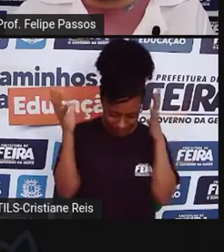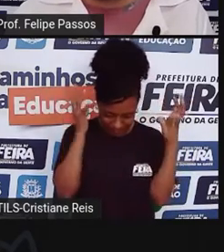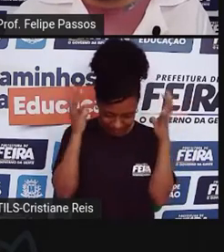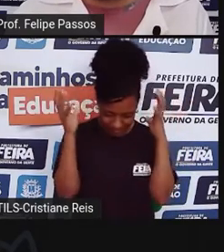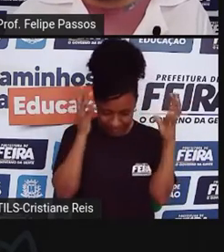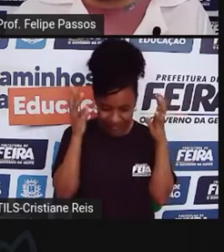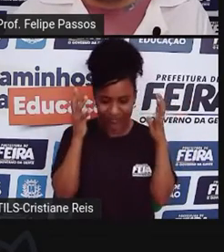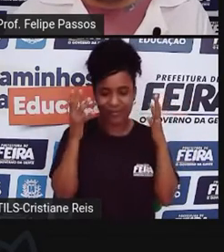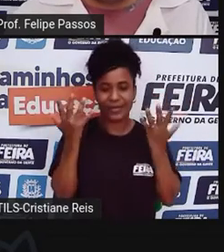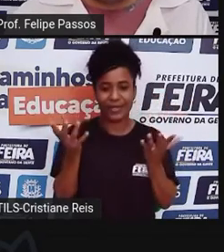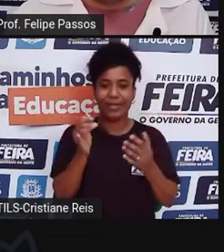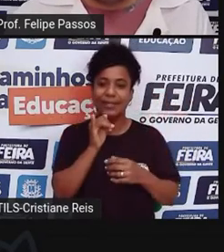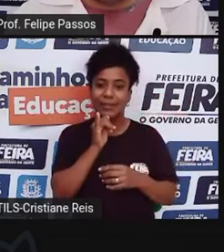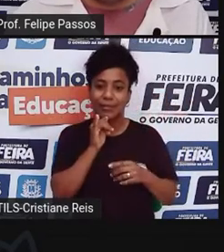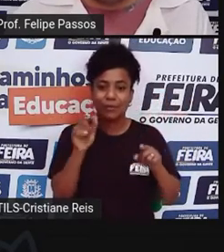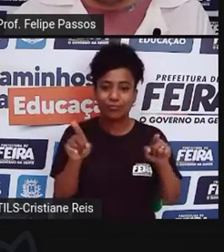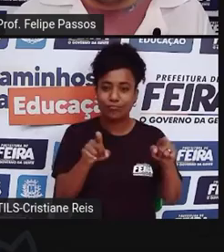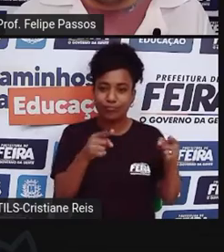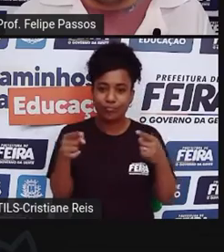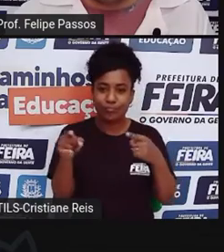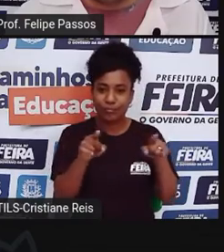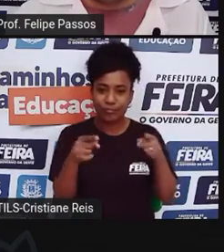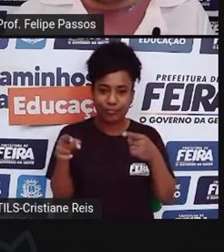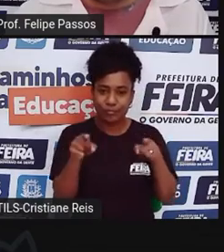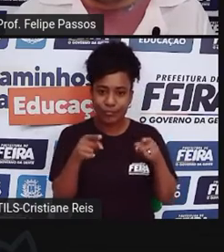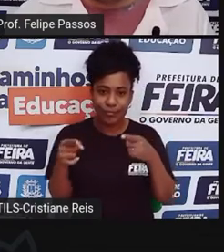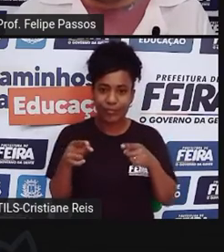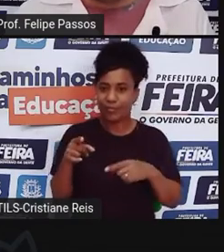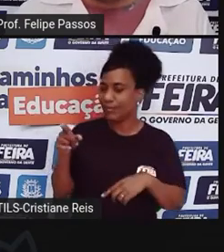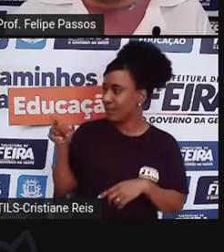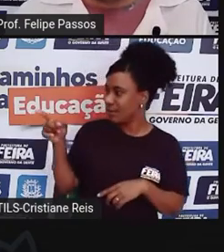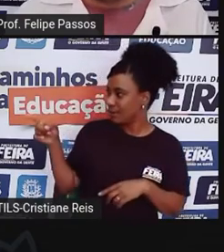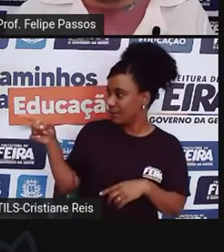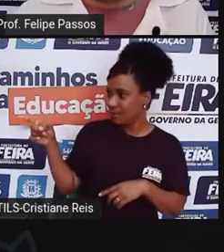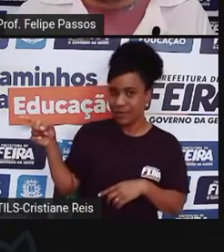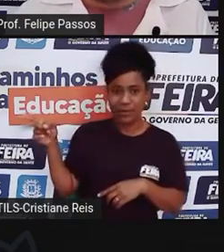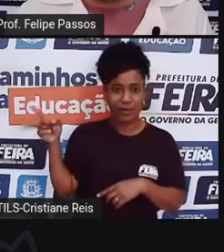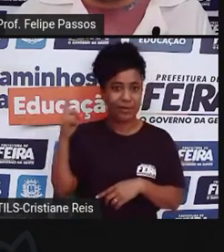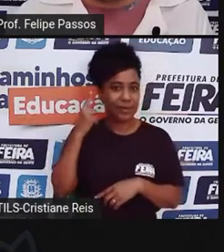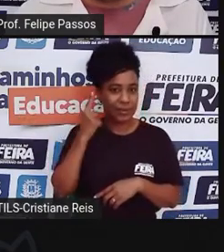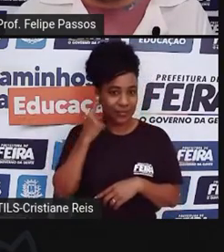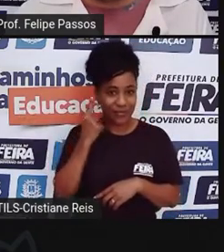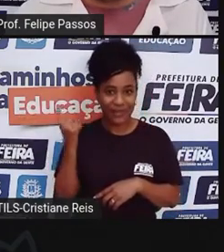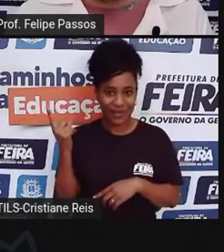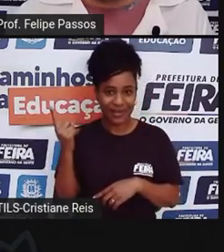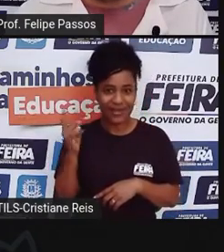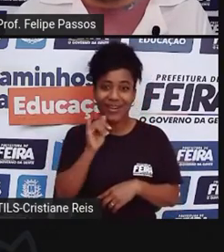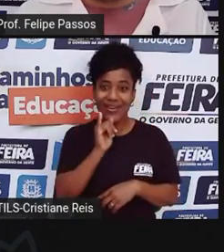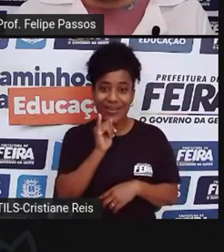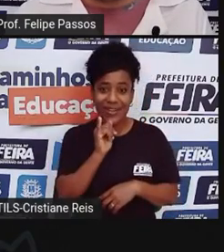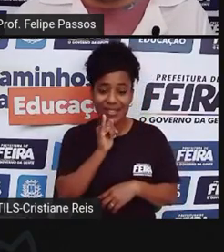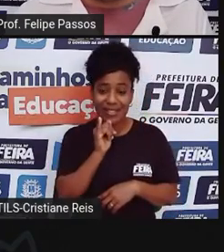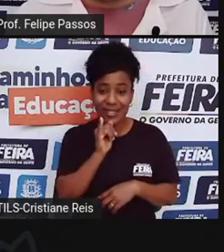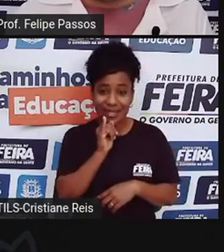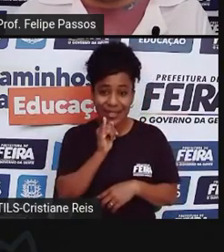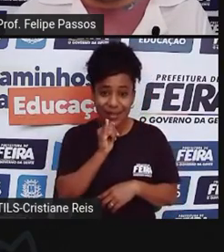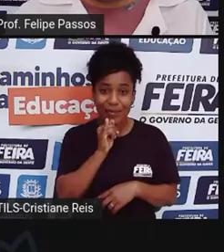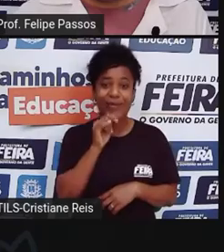grave. Por exemplo, vou dar um exemplo aqui de um instrumento que, inclusive, é um dos instrumentos que eu faço. Isso aqui é um tambor.